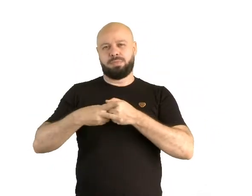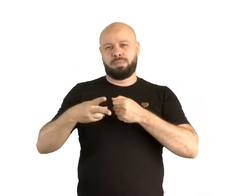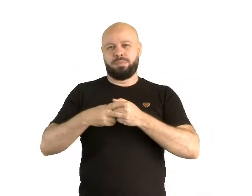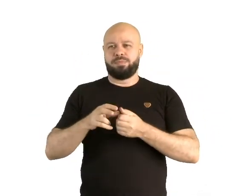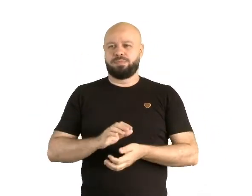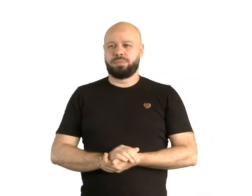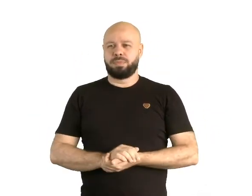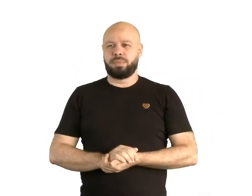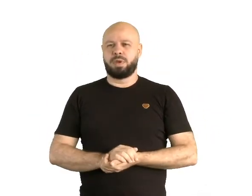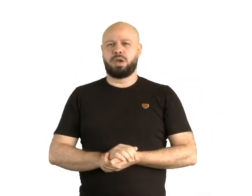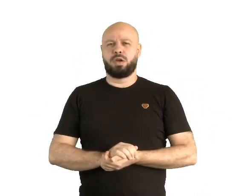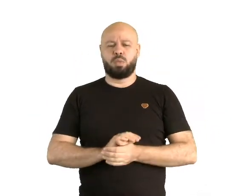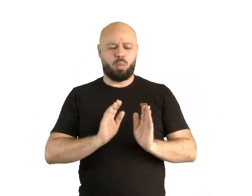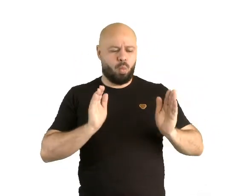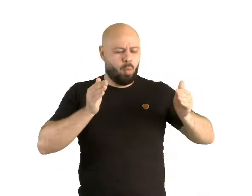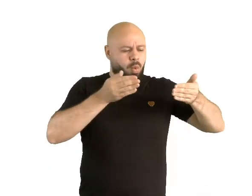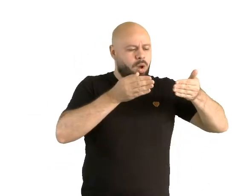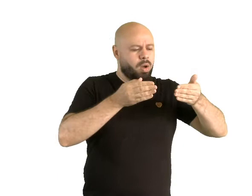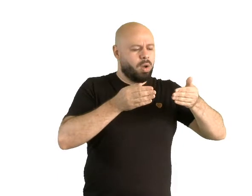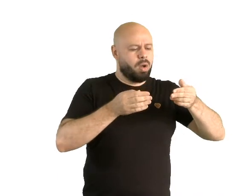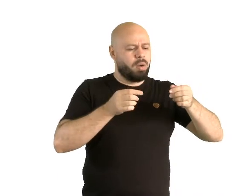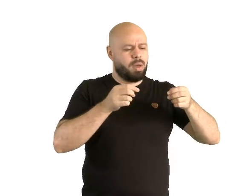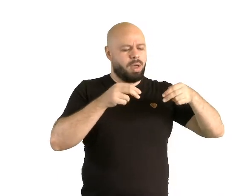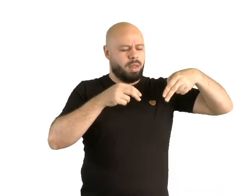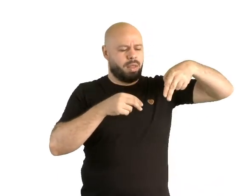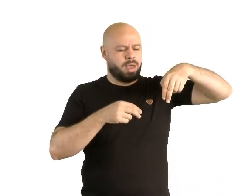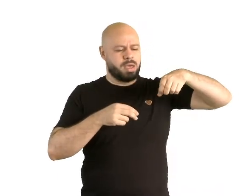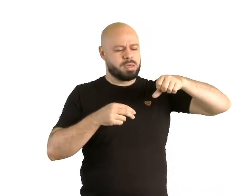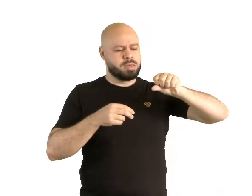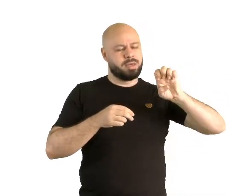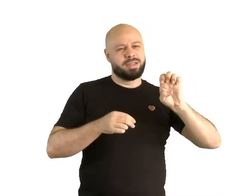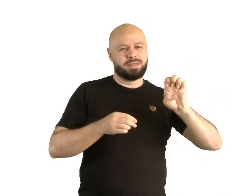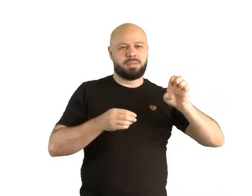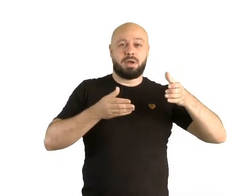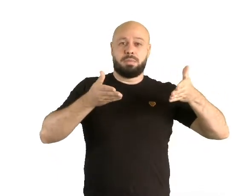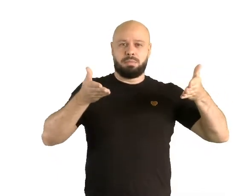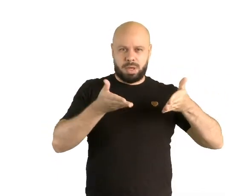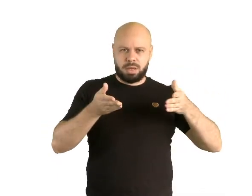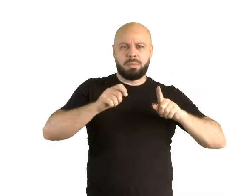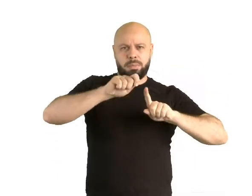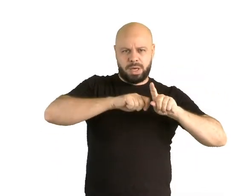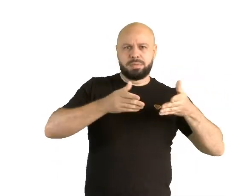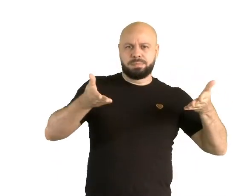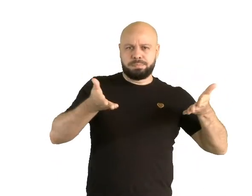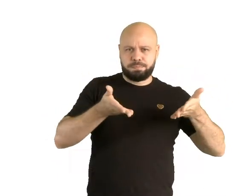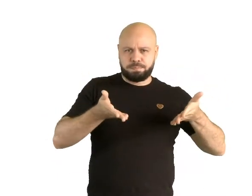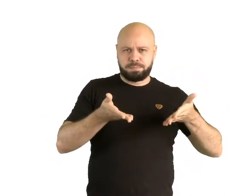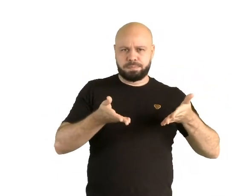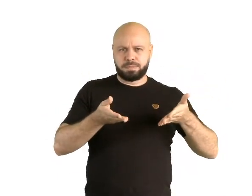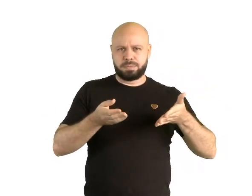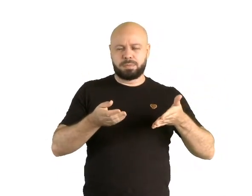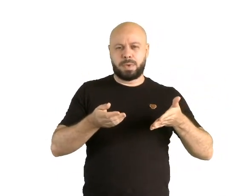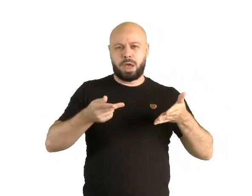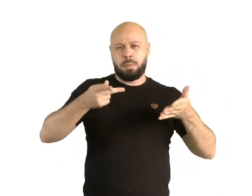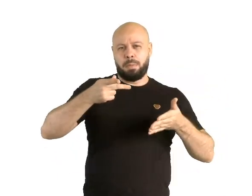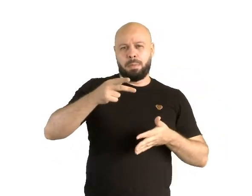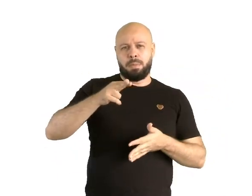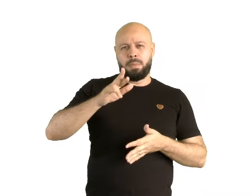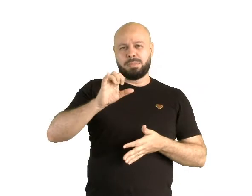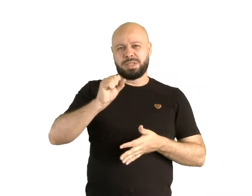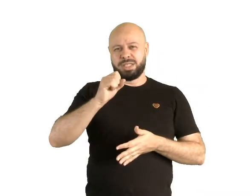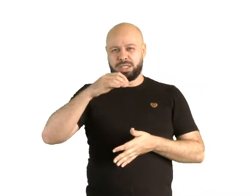nos referindo a este mês tempo presente, né? Então, nós vamos usar